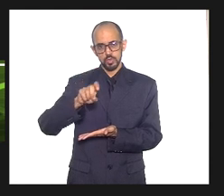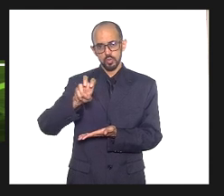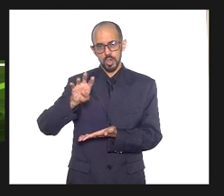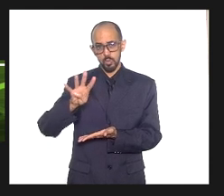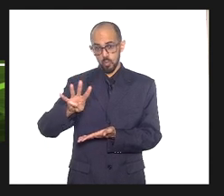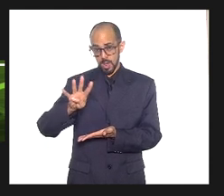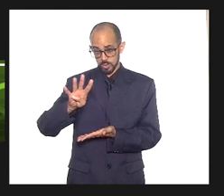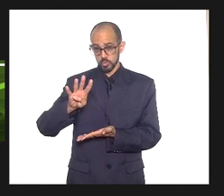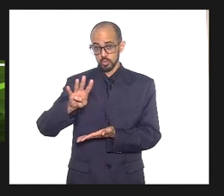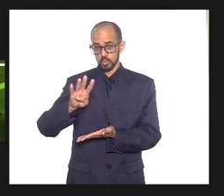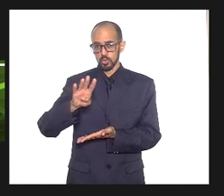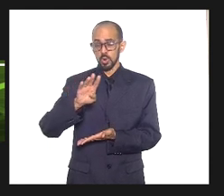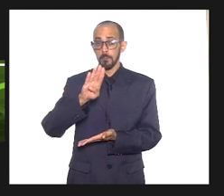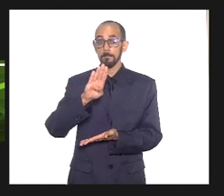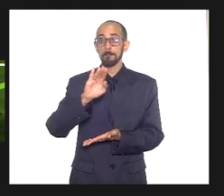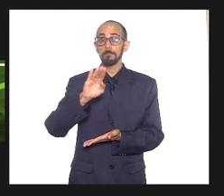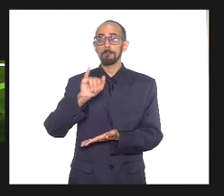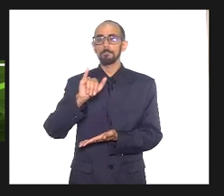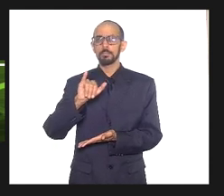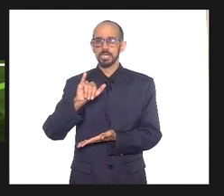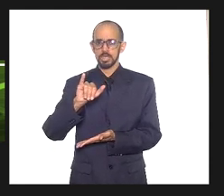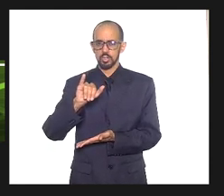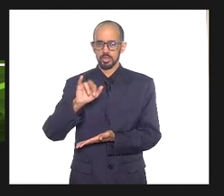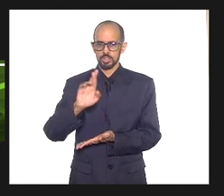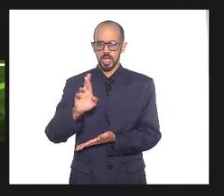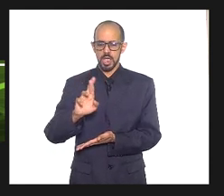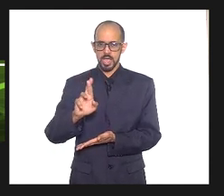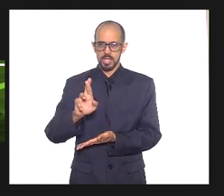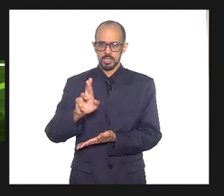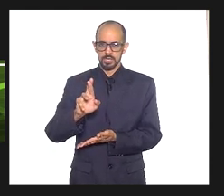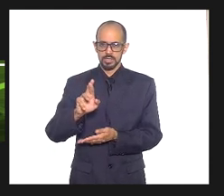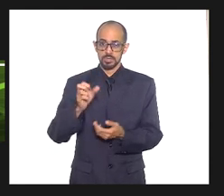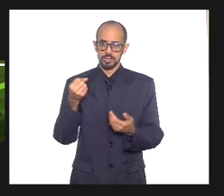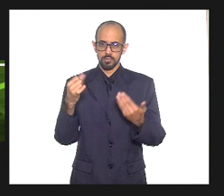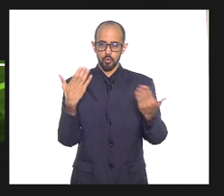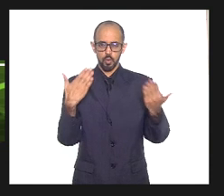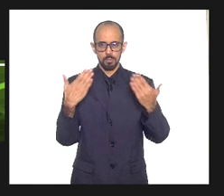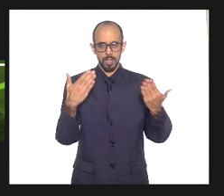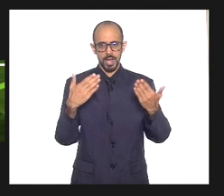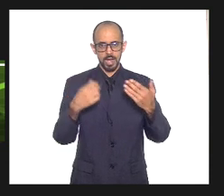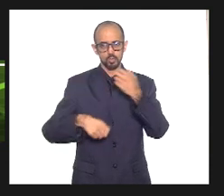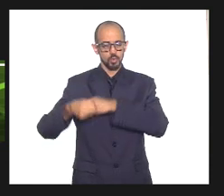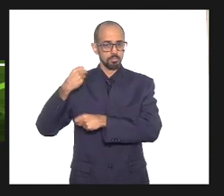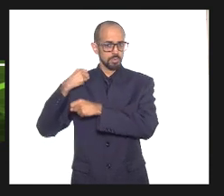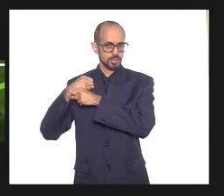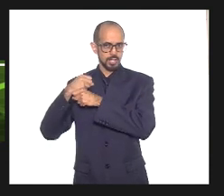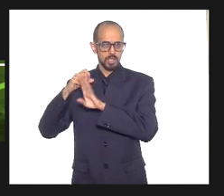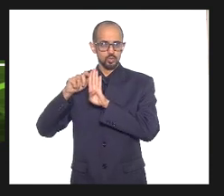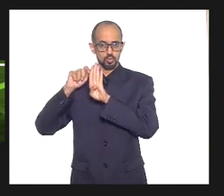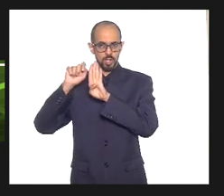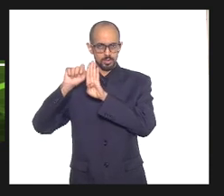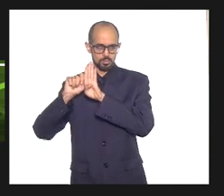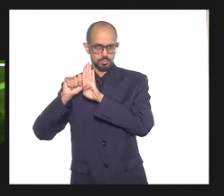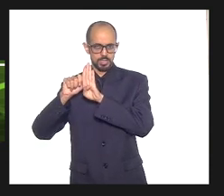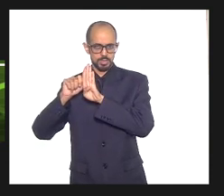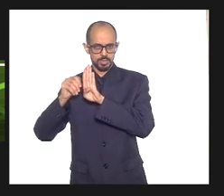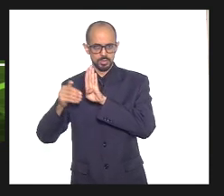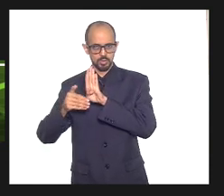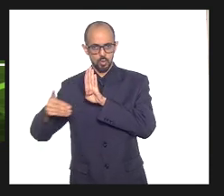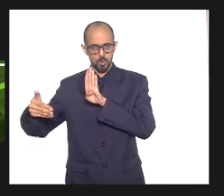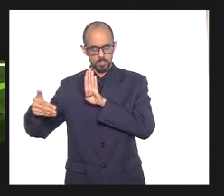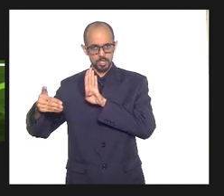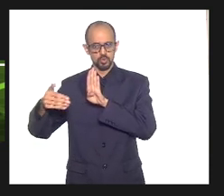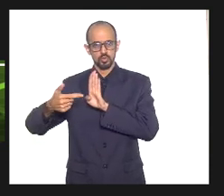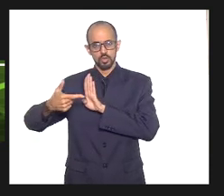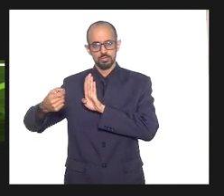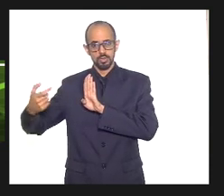no período, comparativamente ao primeiro quadrimestre de 2020, e acentuemos aí